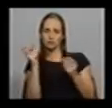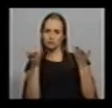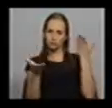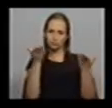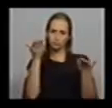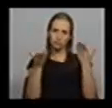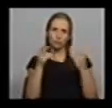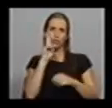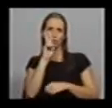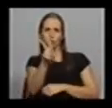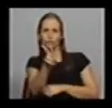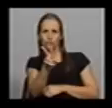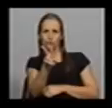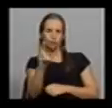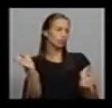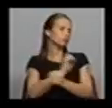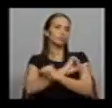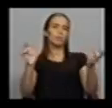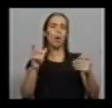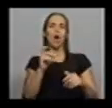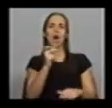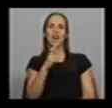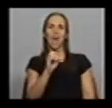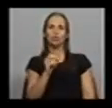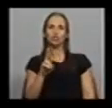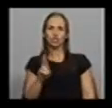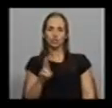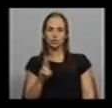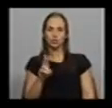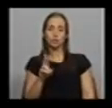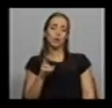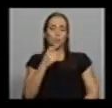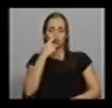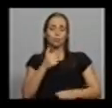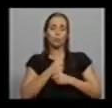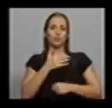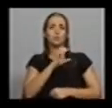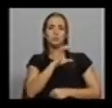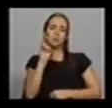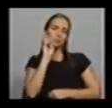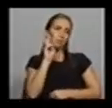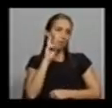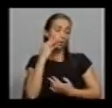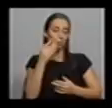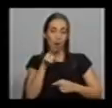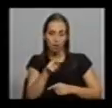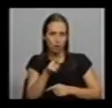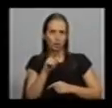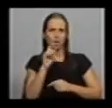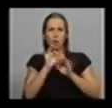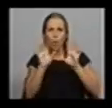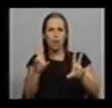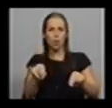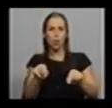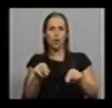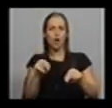explosões de raios-x. Os astrónomos estão habituados a encontrar explosões de raios-x, mas não como estas. Foi num par cósmico, não sabe muito bem que par